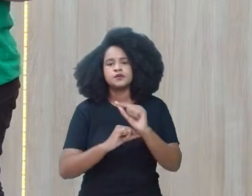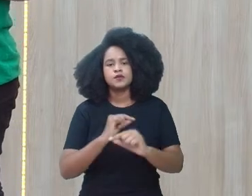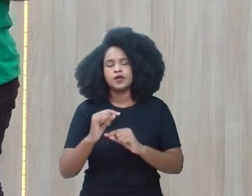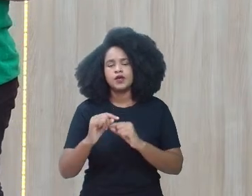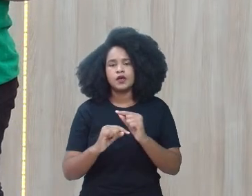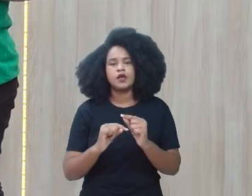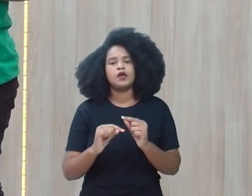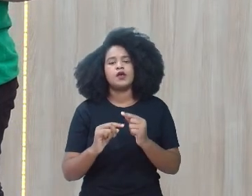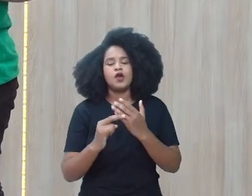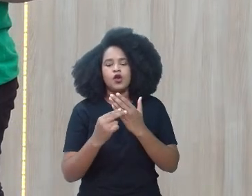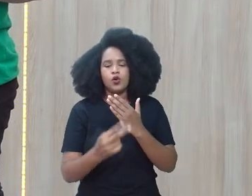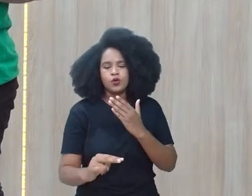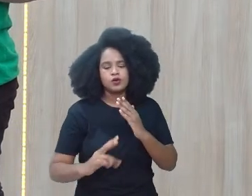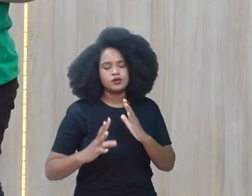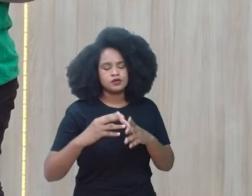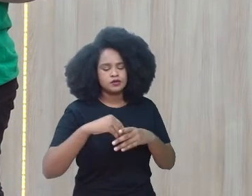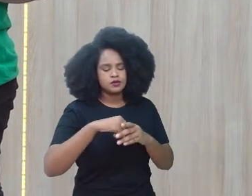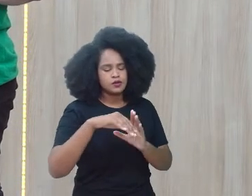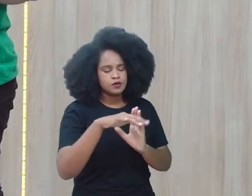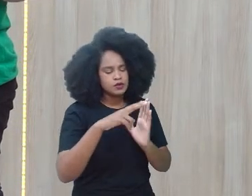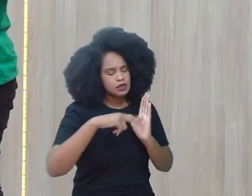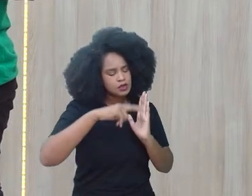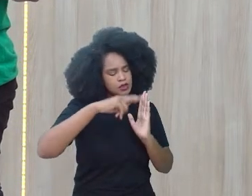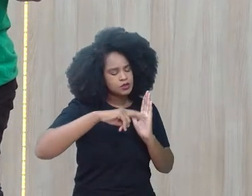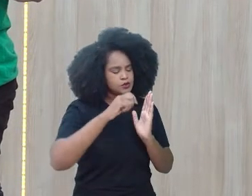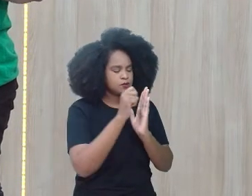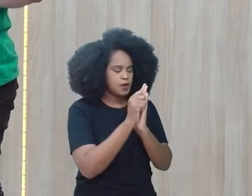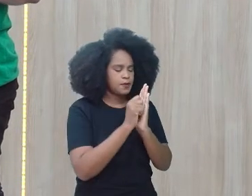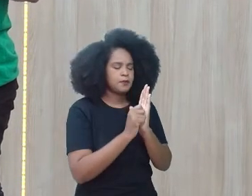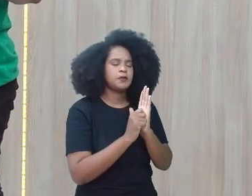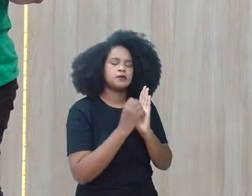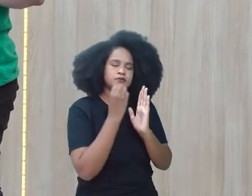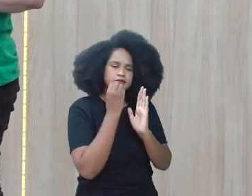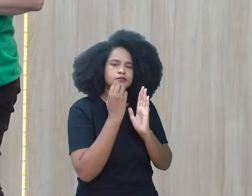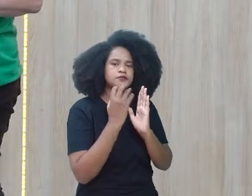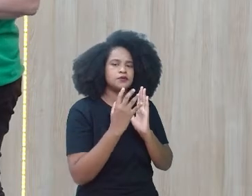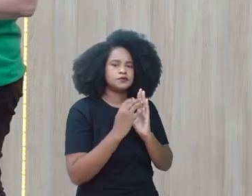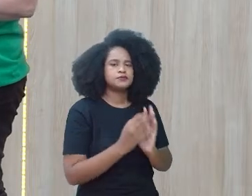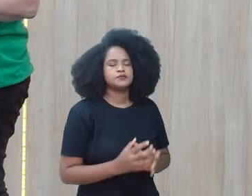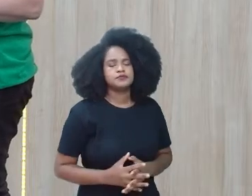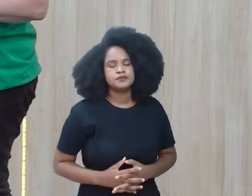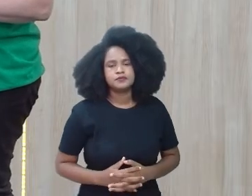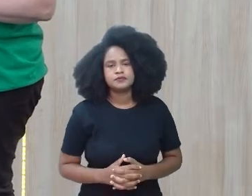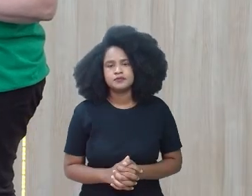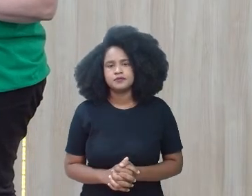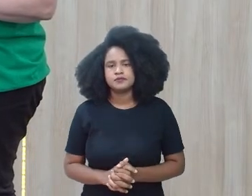na leitura, na escrita, assim, olha, fantástico.